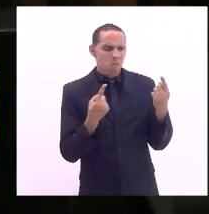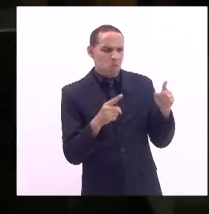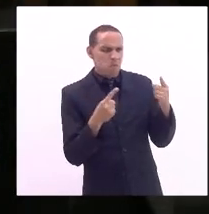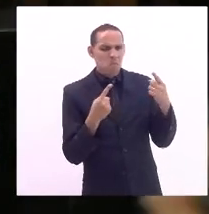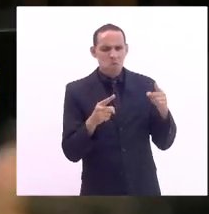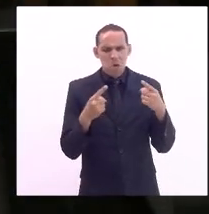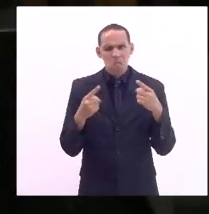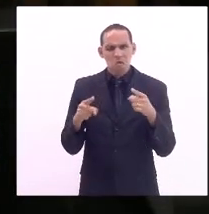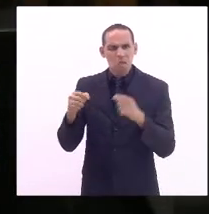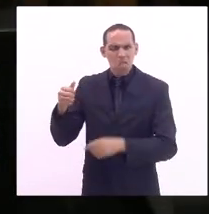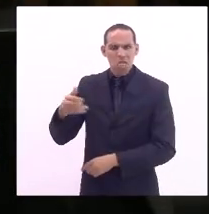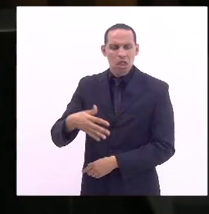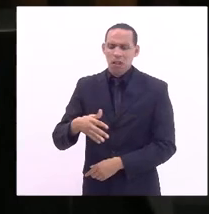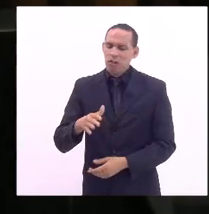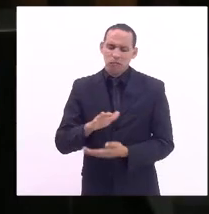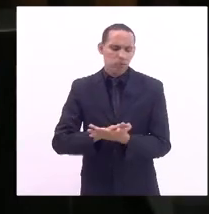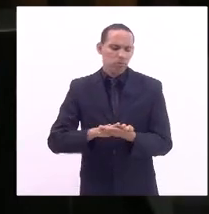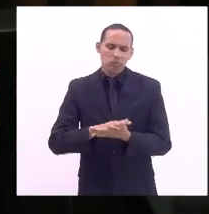acusações vãs.